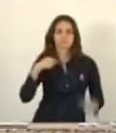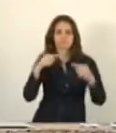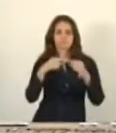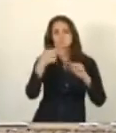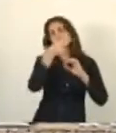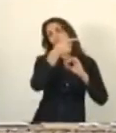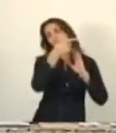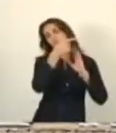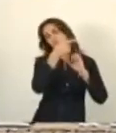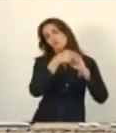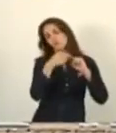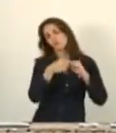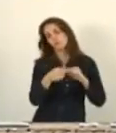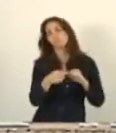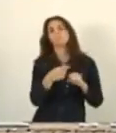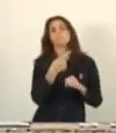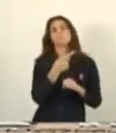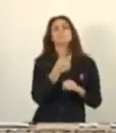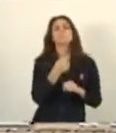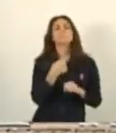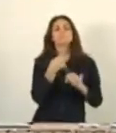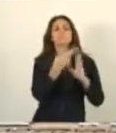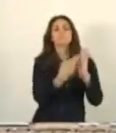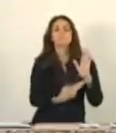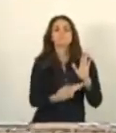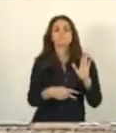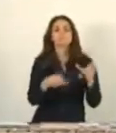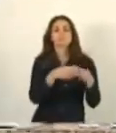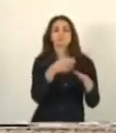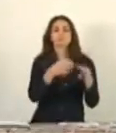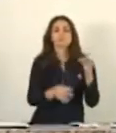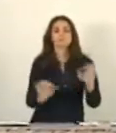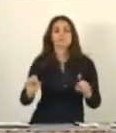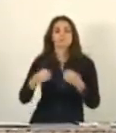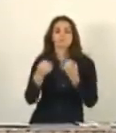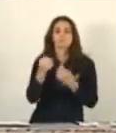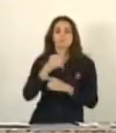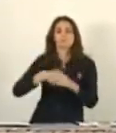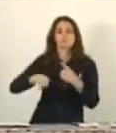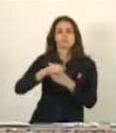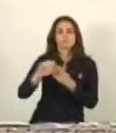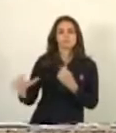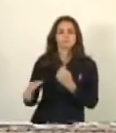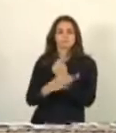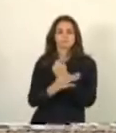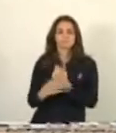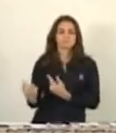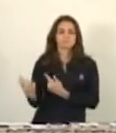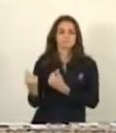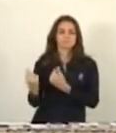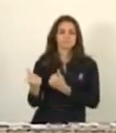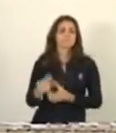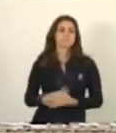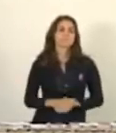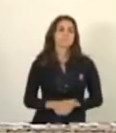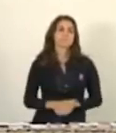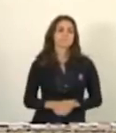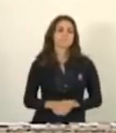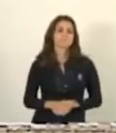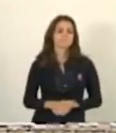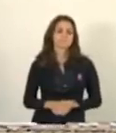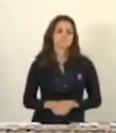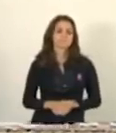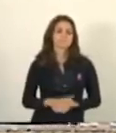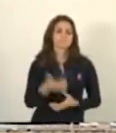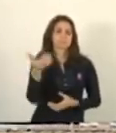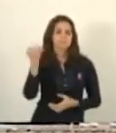artigo 120 do Regimento Interno, às Comissões de Justiça, Assistência Social, de Segurança e de Finanças.